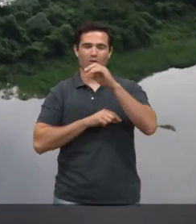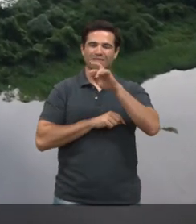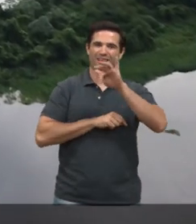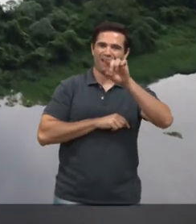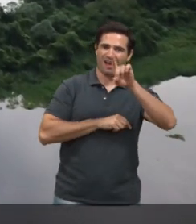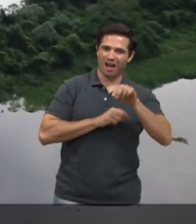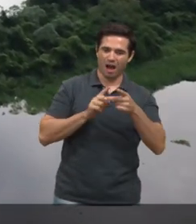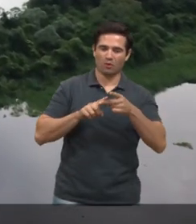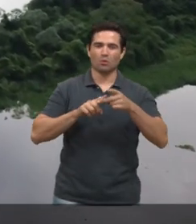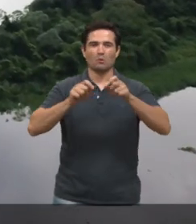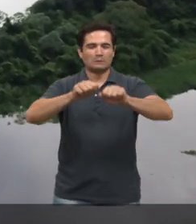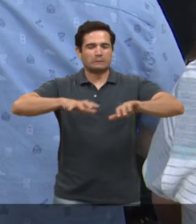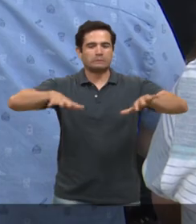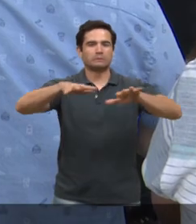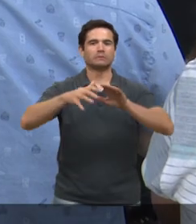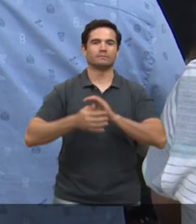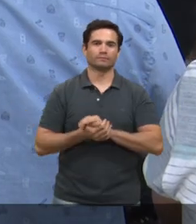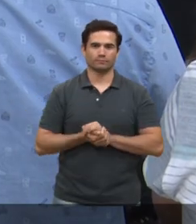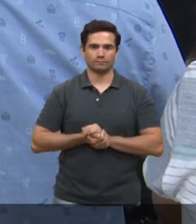Cerrado, Mata Atlântica.